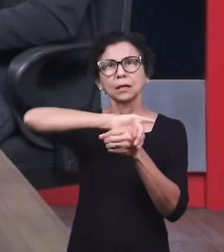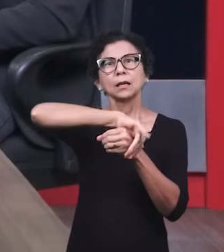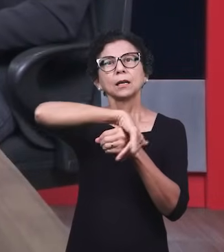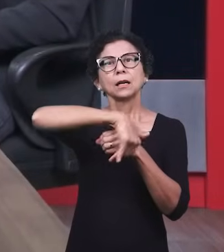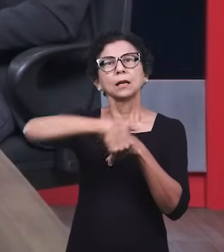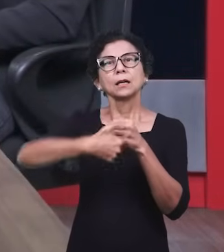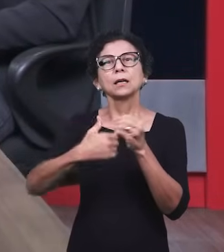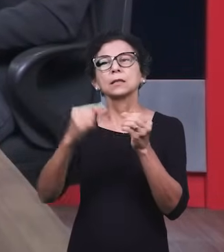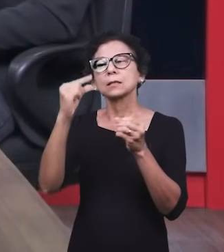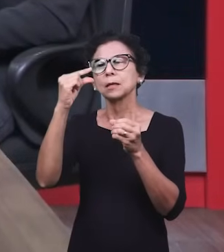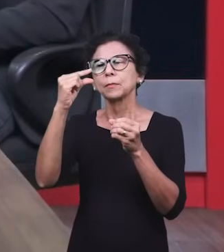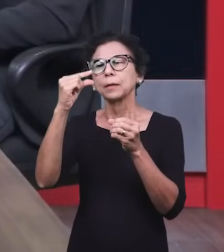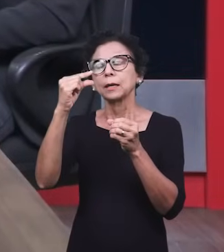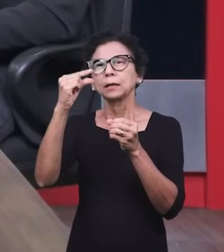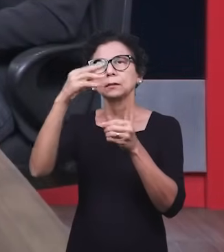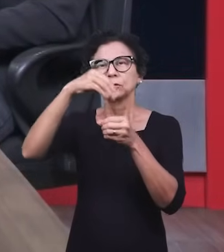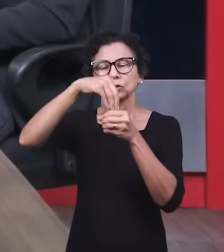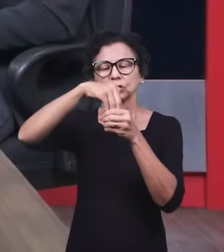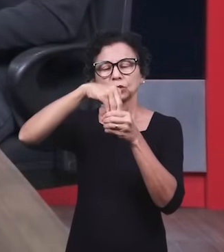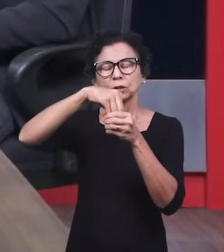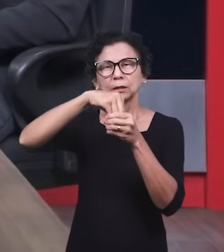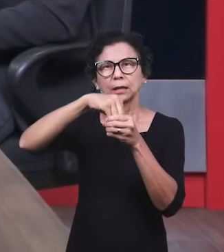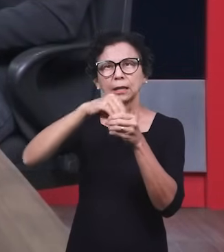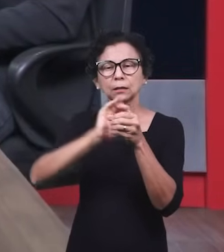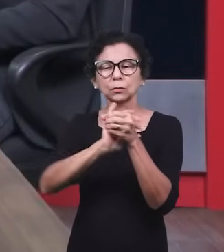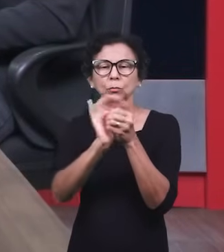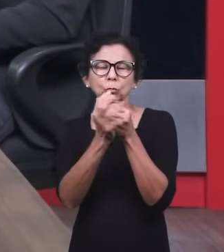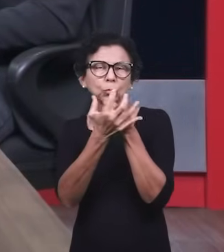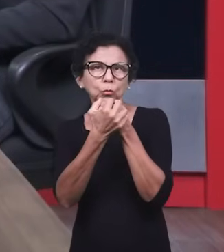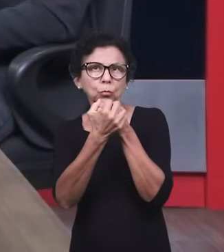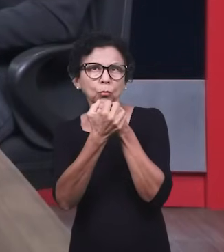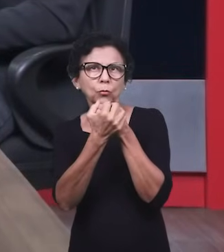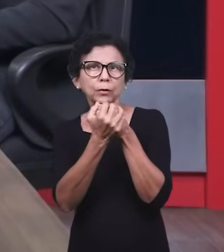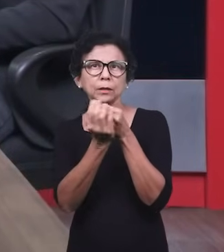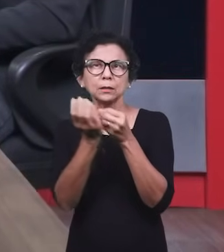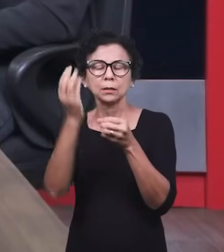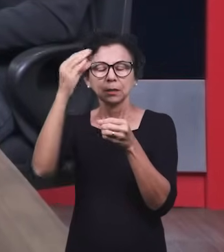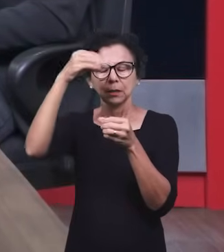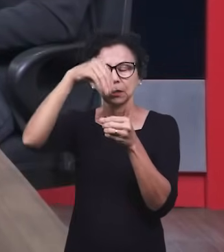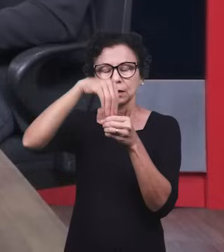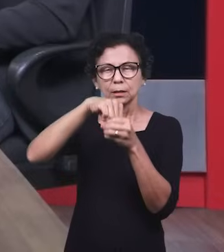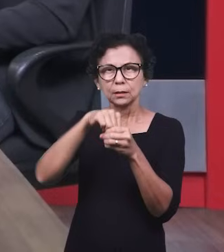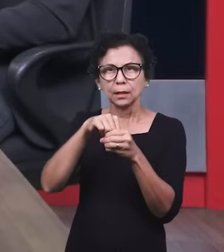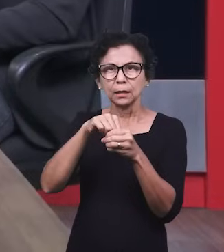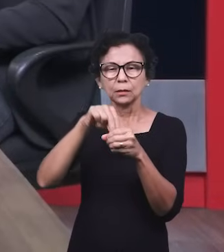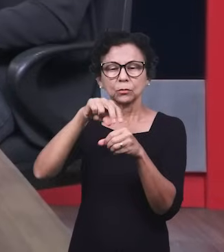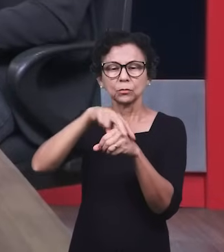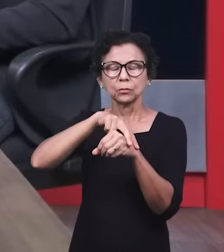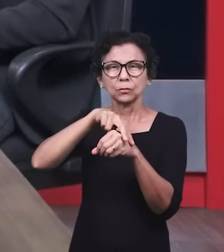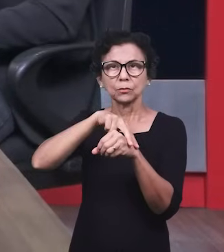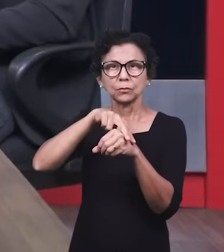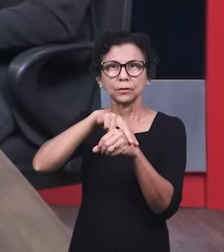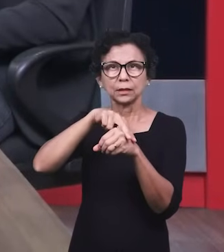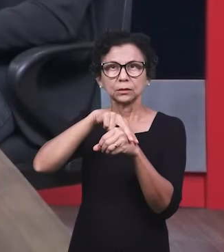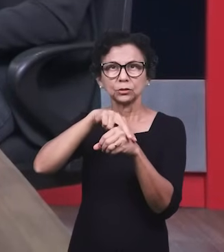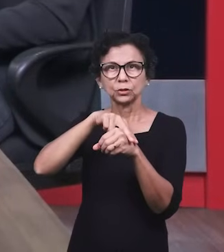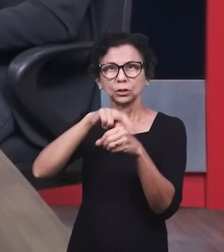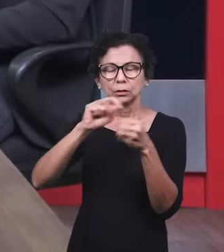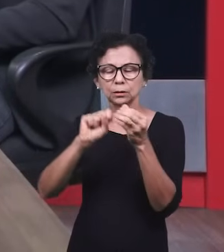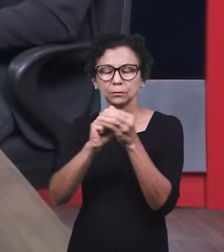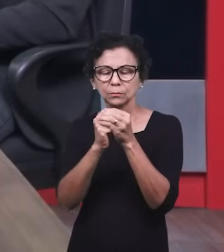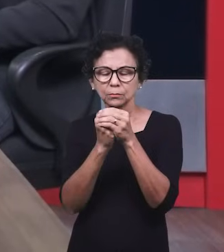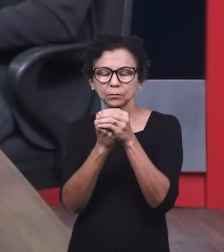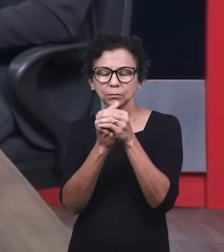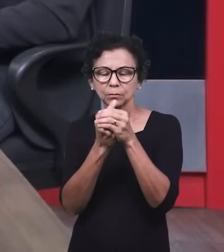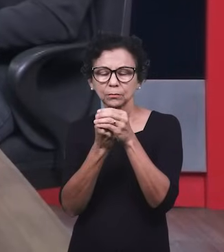é o alimento né esse embrião e o envoltório ali né que é o t é o envoltório né que é um é derivado de